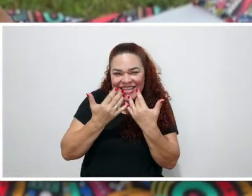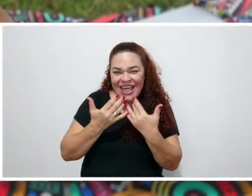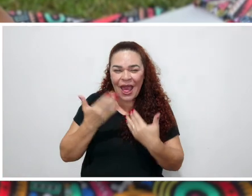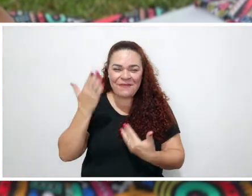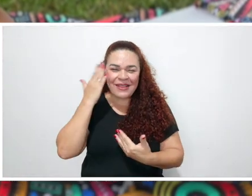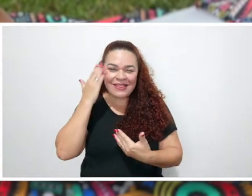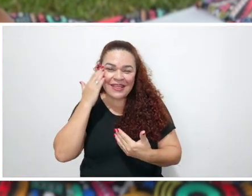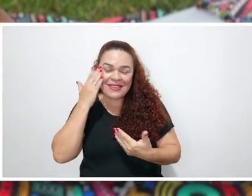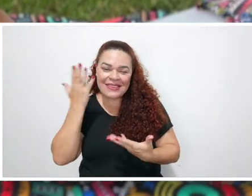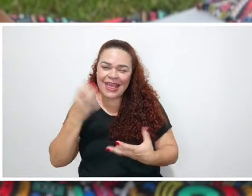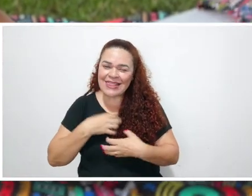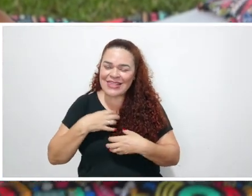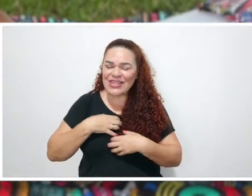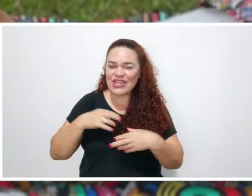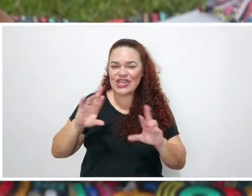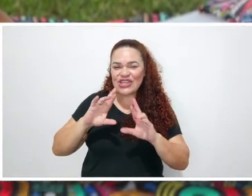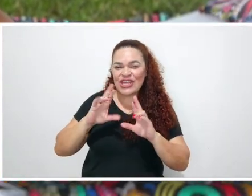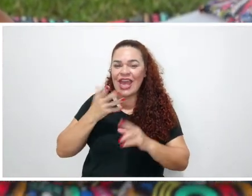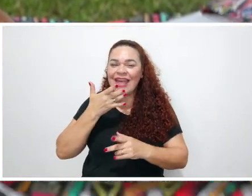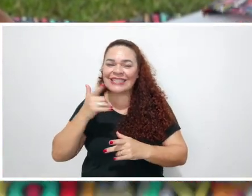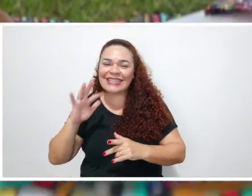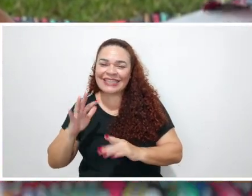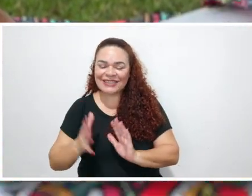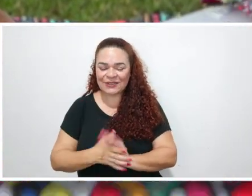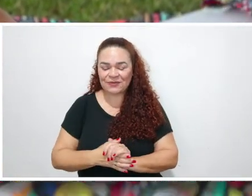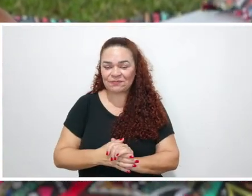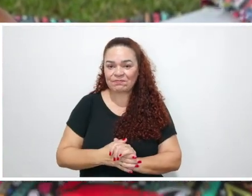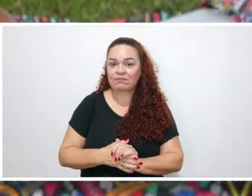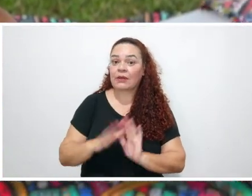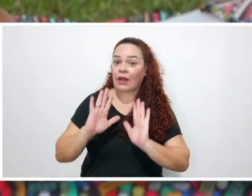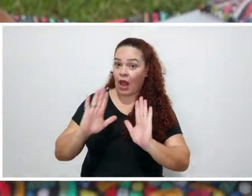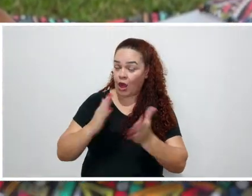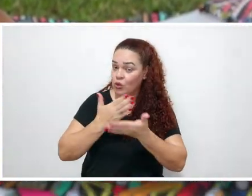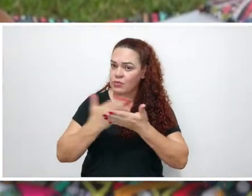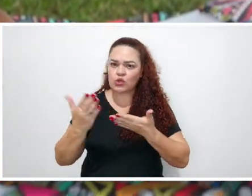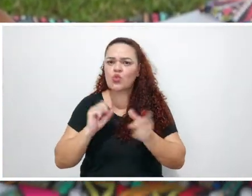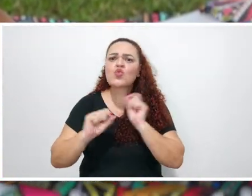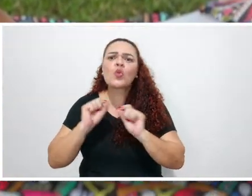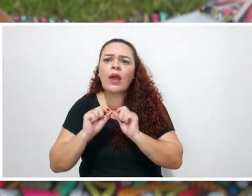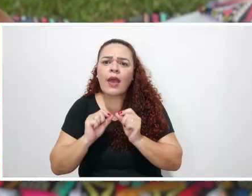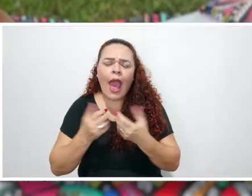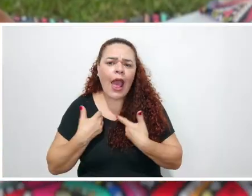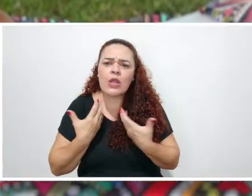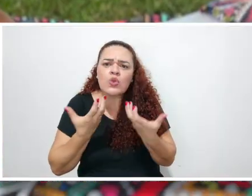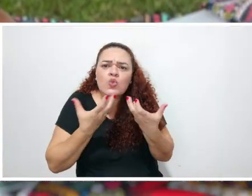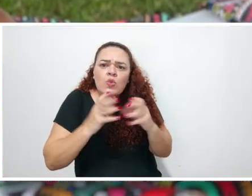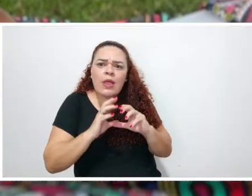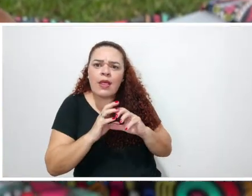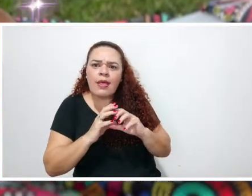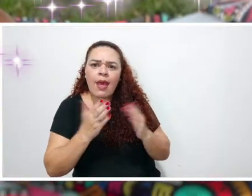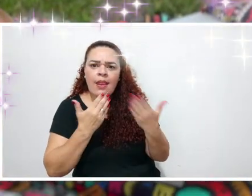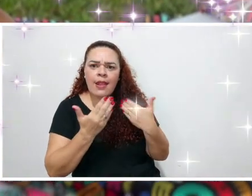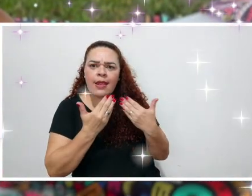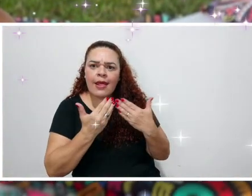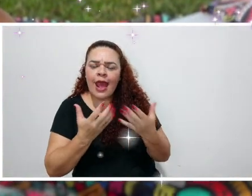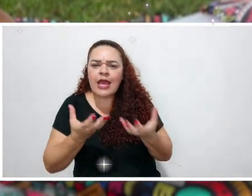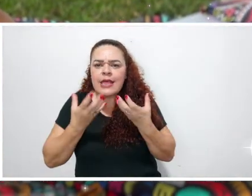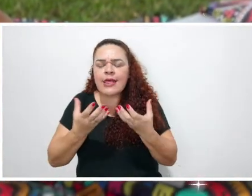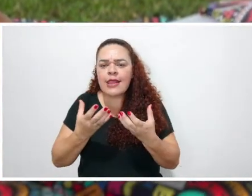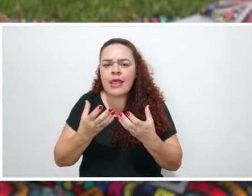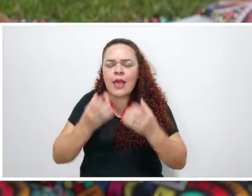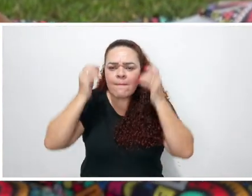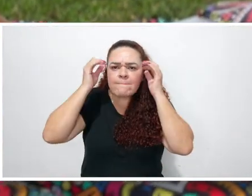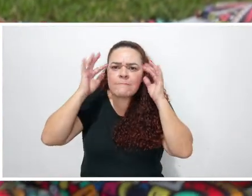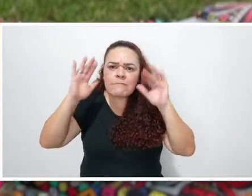dizer. Logo no início, as crianças trouxeram algo inesperado. Elas não queriam só conversar, queriam brincar de ler o mundo.